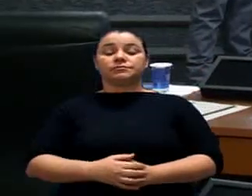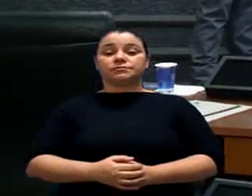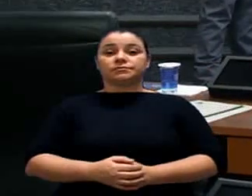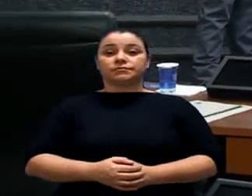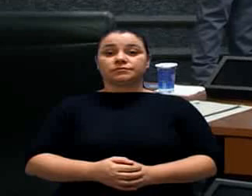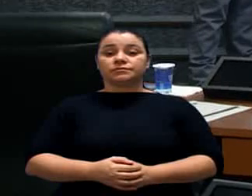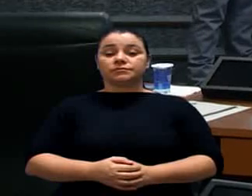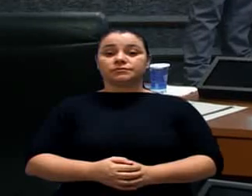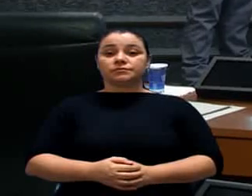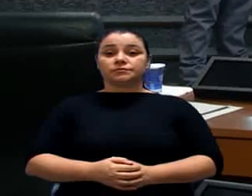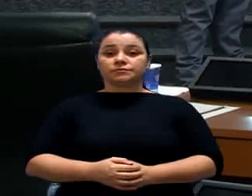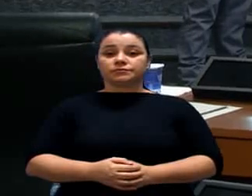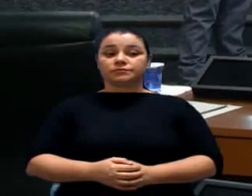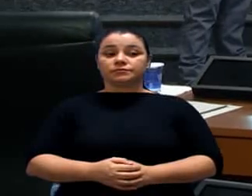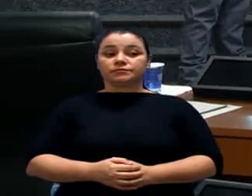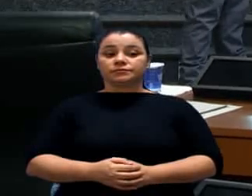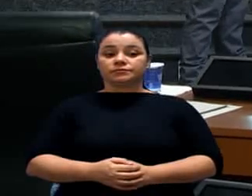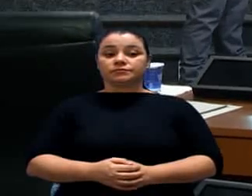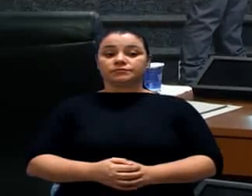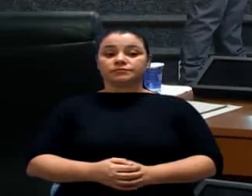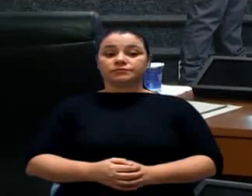chegarem.